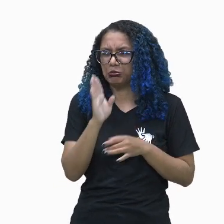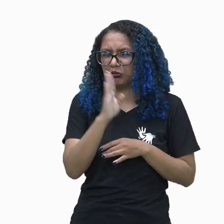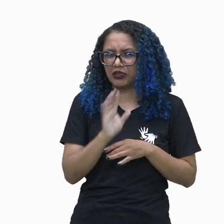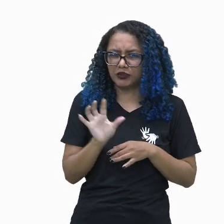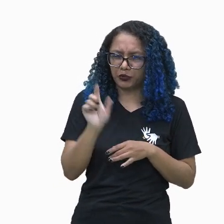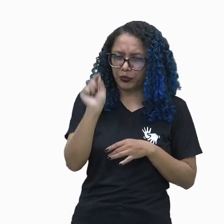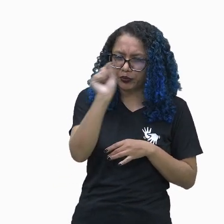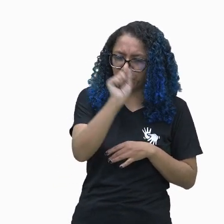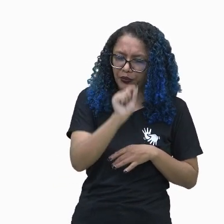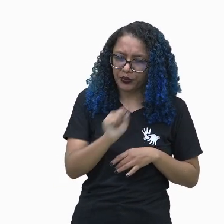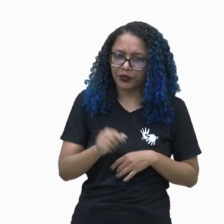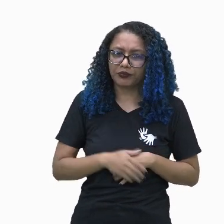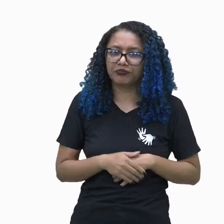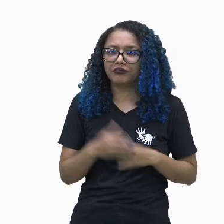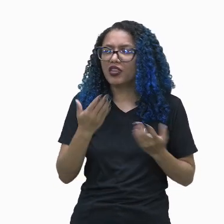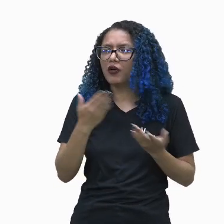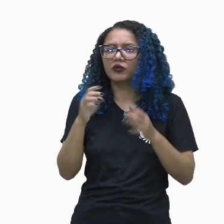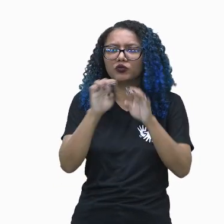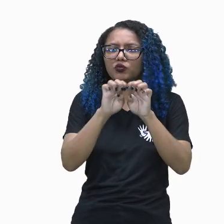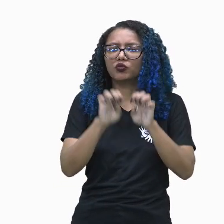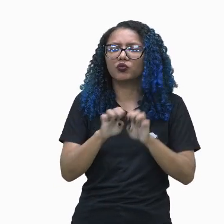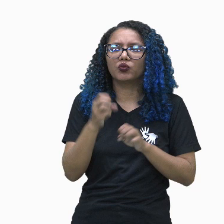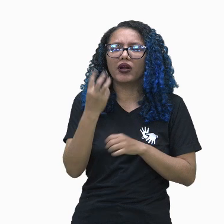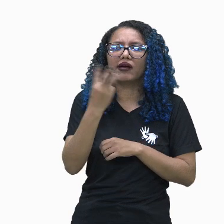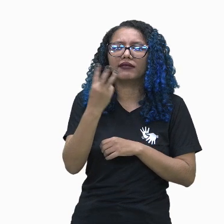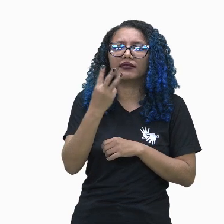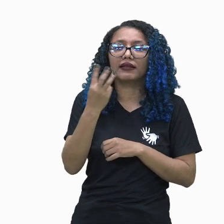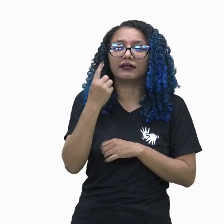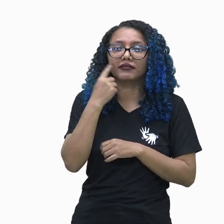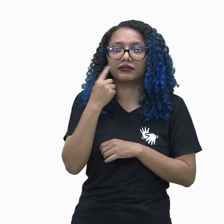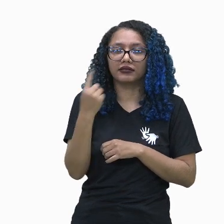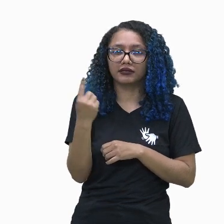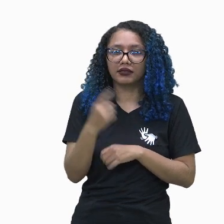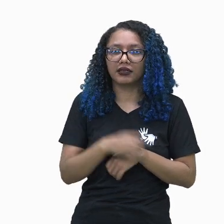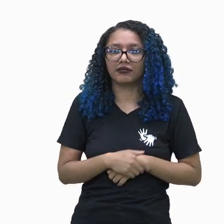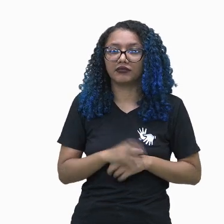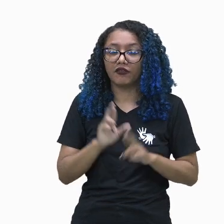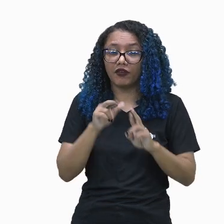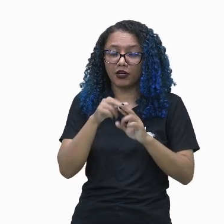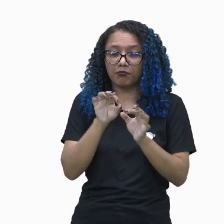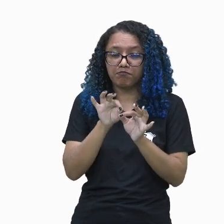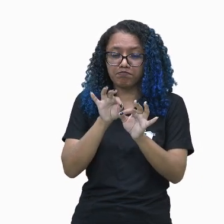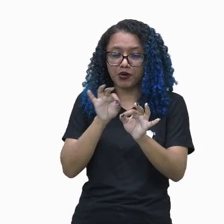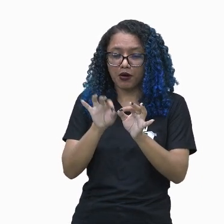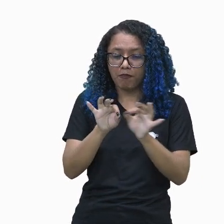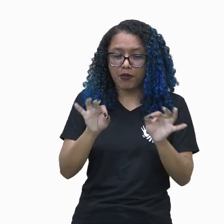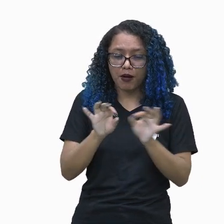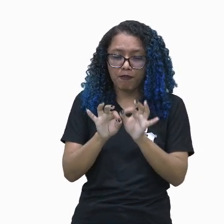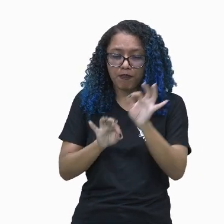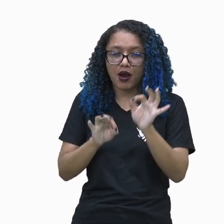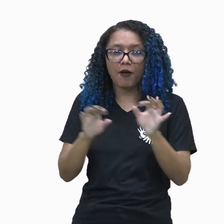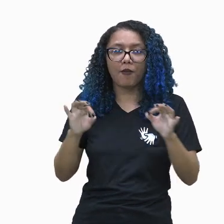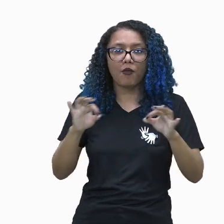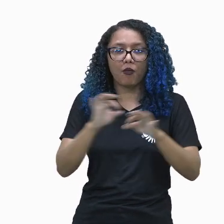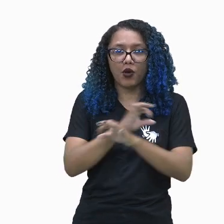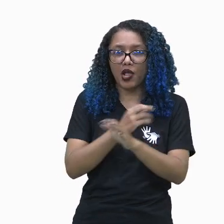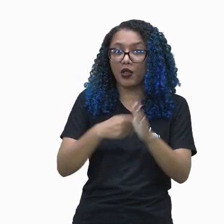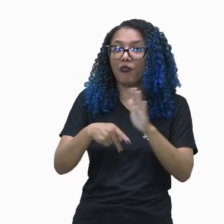Essa estrutura terciária refere-se à formação tridimensional completa da